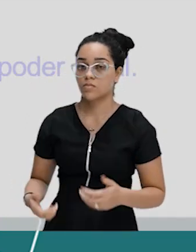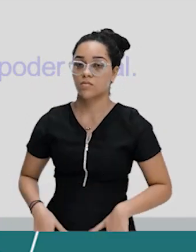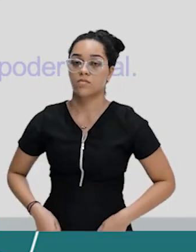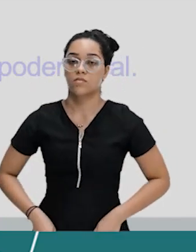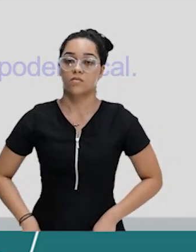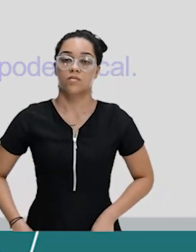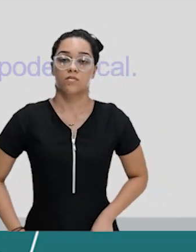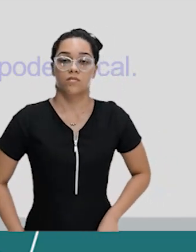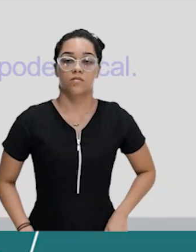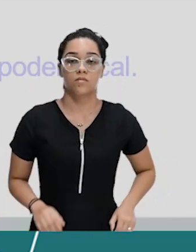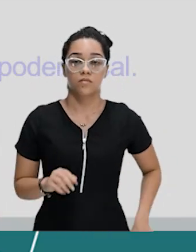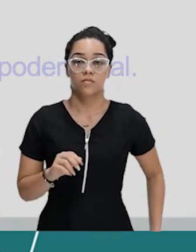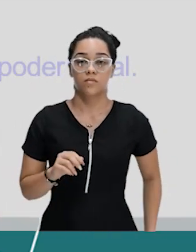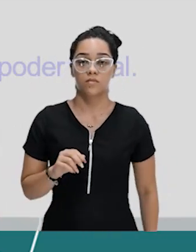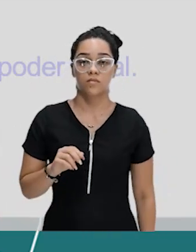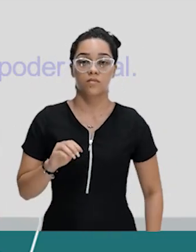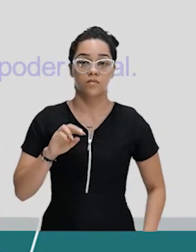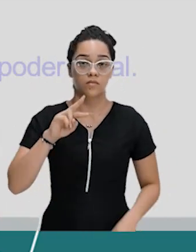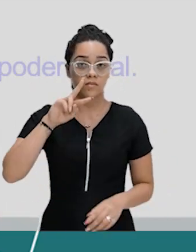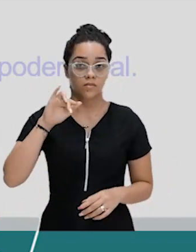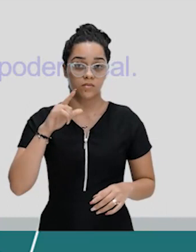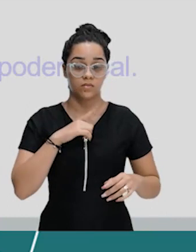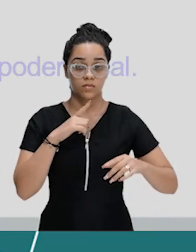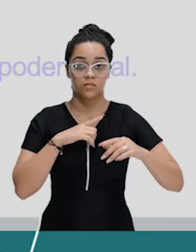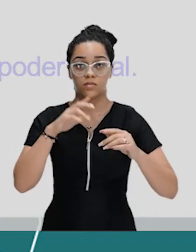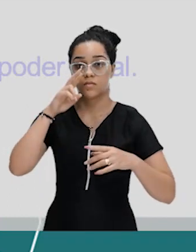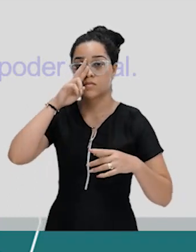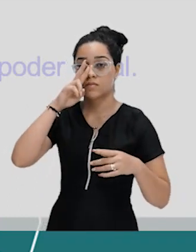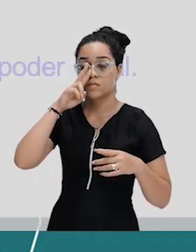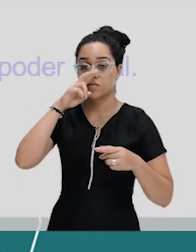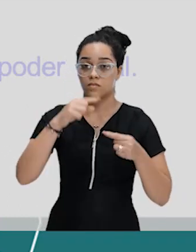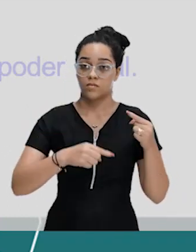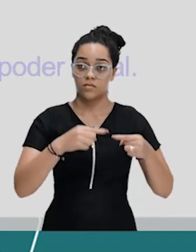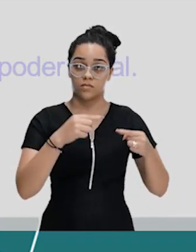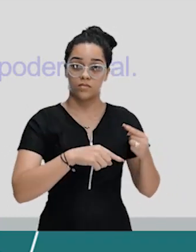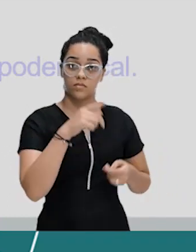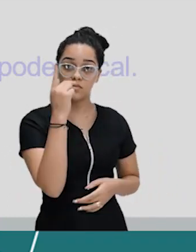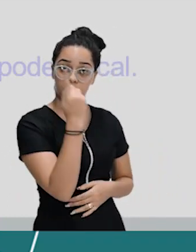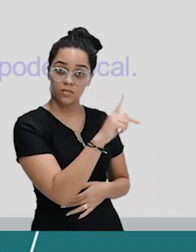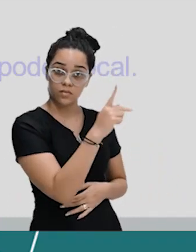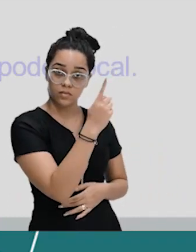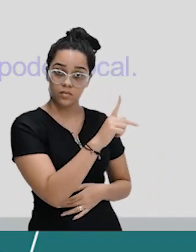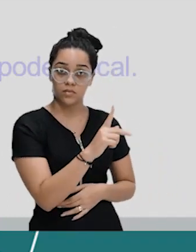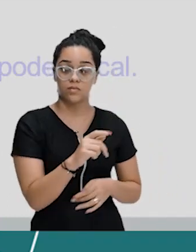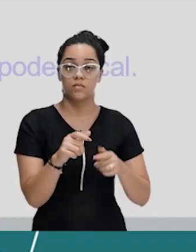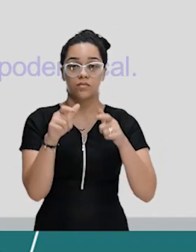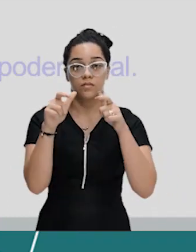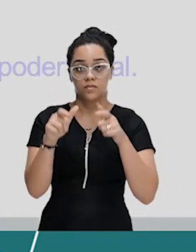ela vai propor o poder político dela, que é o poder local,